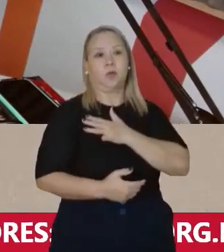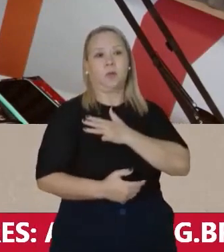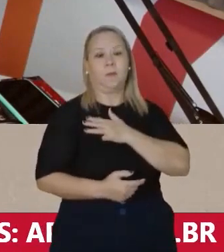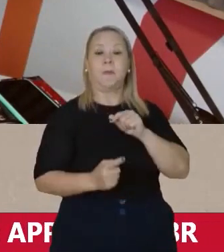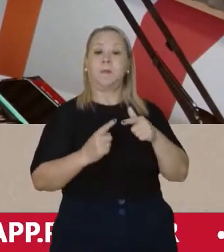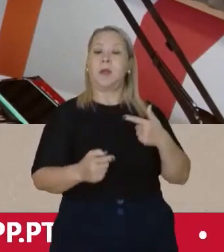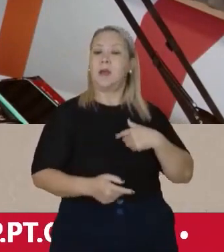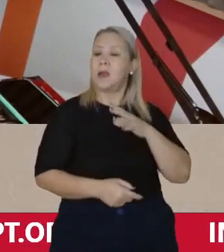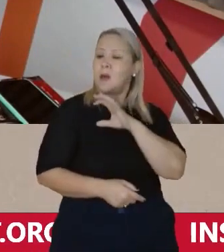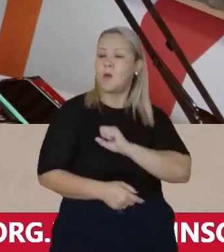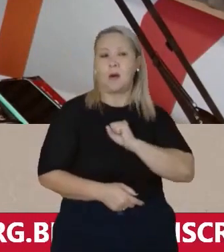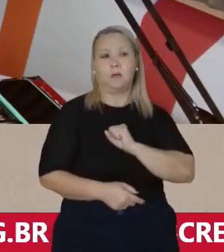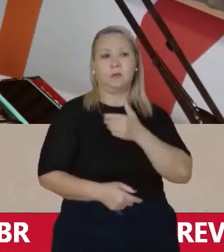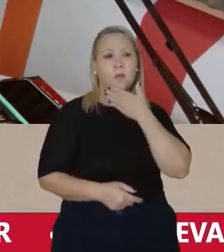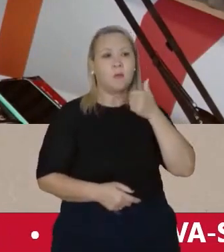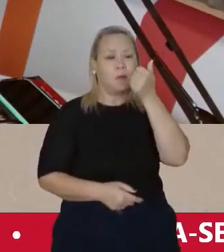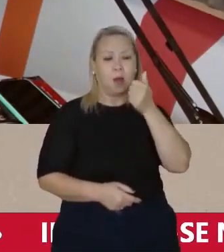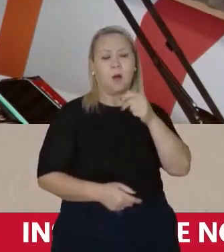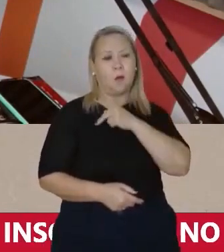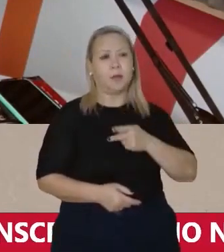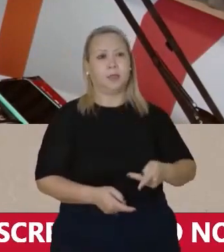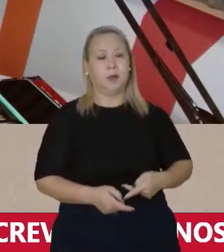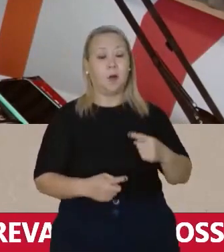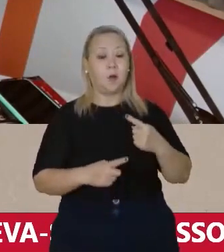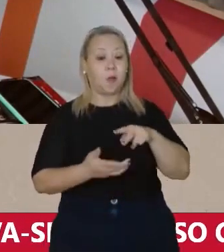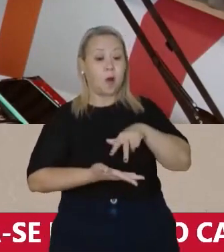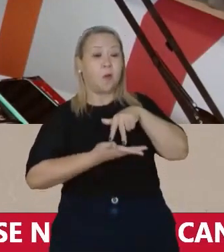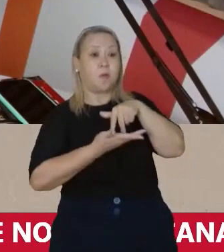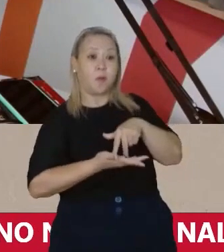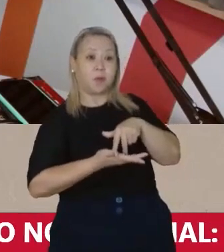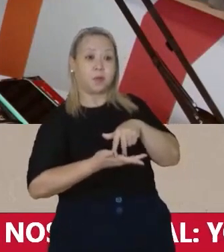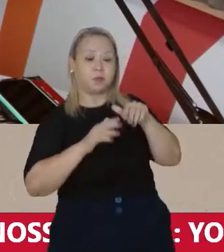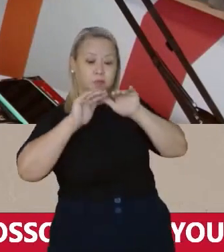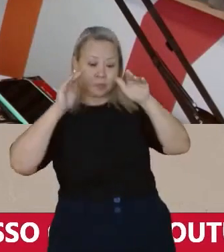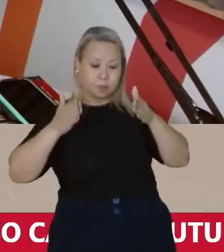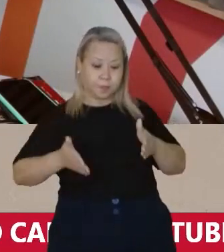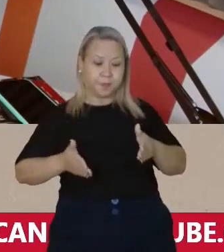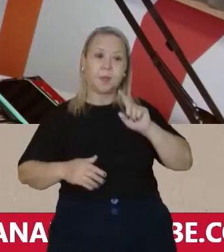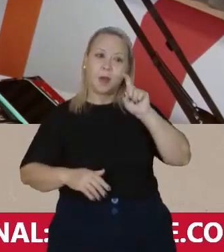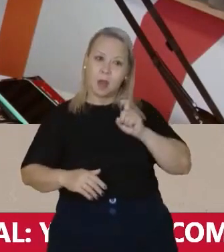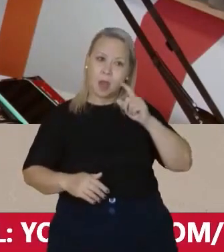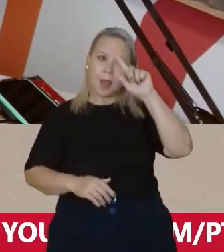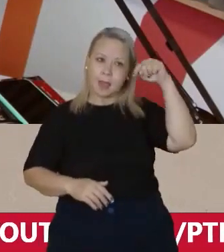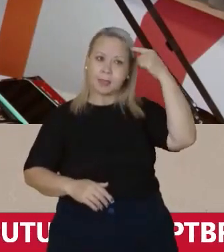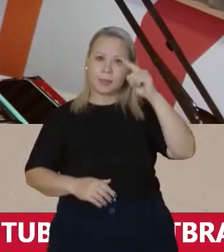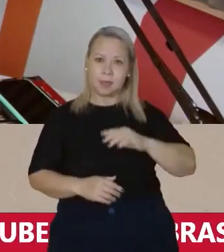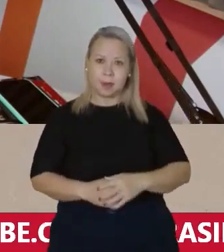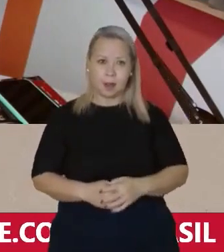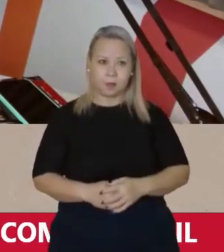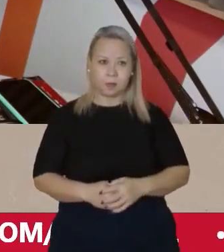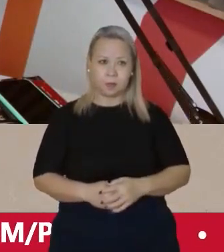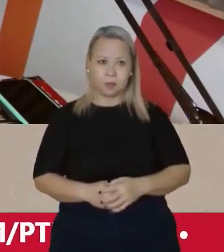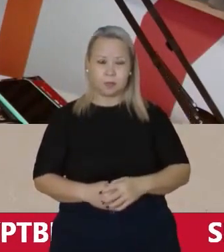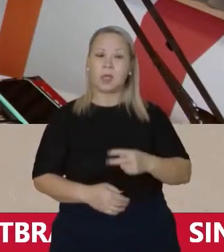ele seja o melhor presidente que o país já teve. Porque o púlpito é sagrado, não é para um padre, para um pastor, não é para um pai de santo e mãe de santo fazer um